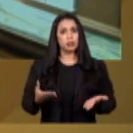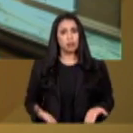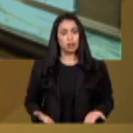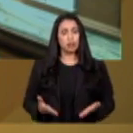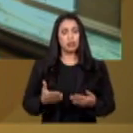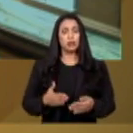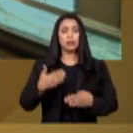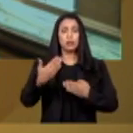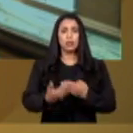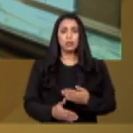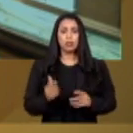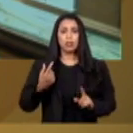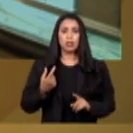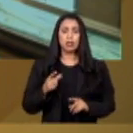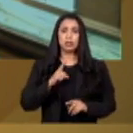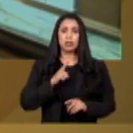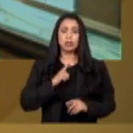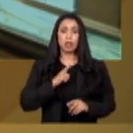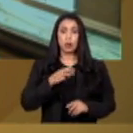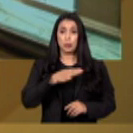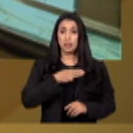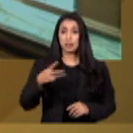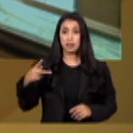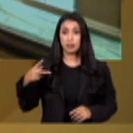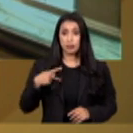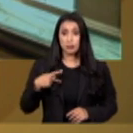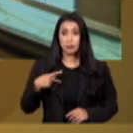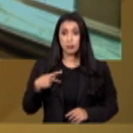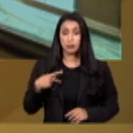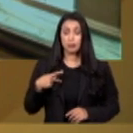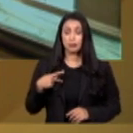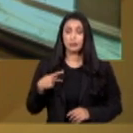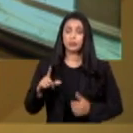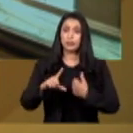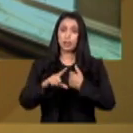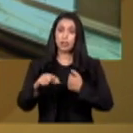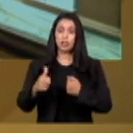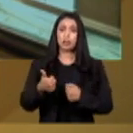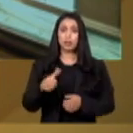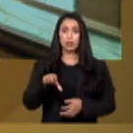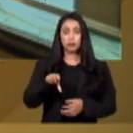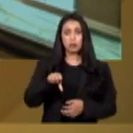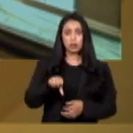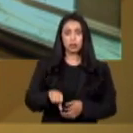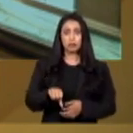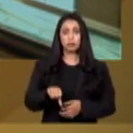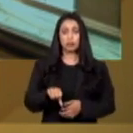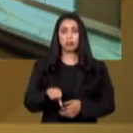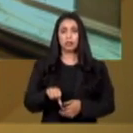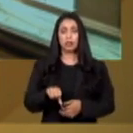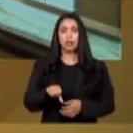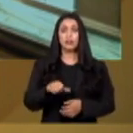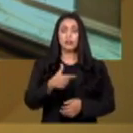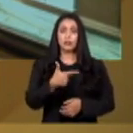mediante provocação do ministério público artigo 19